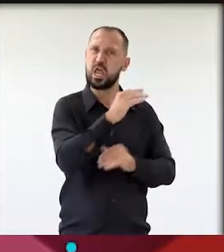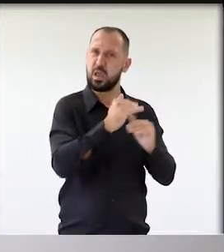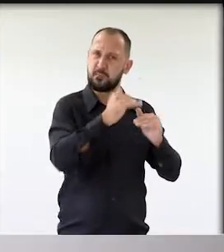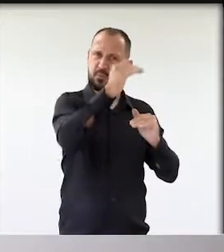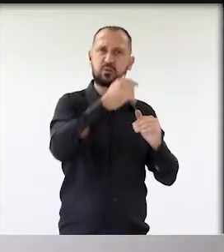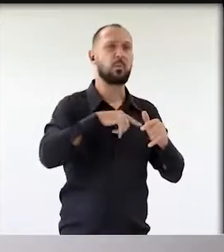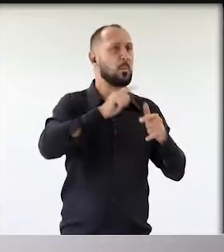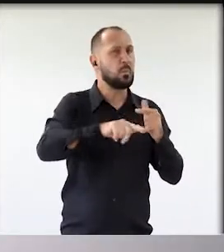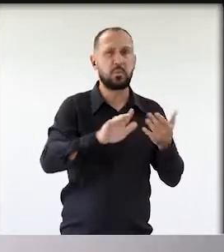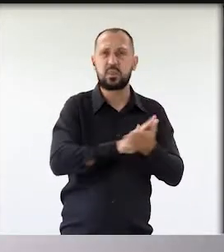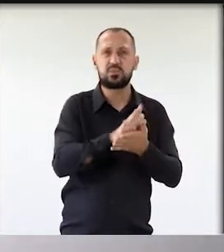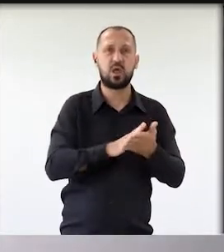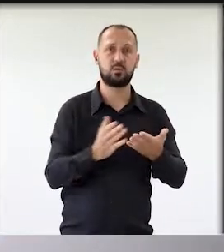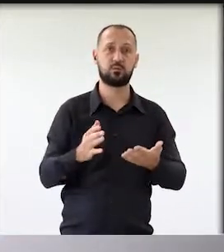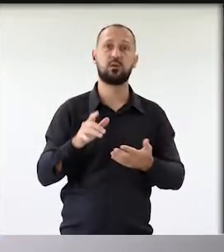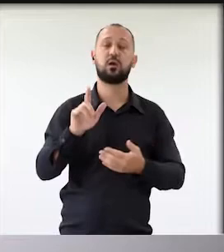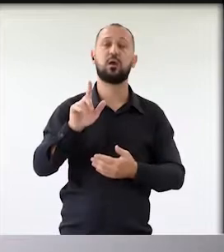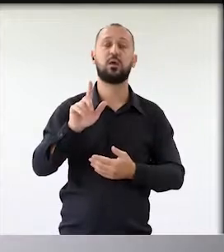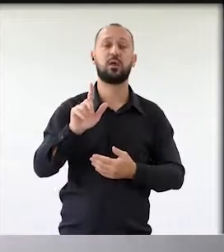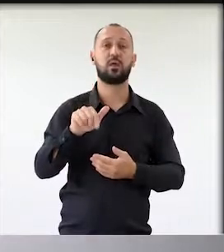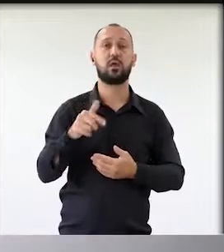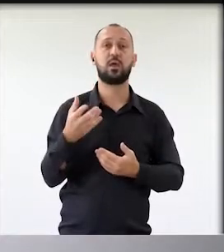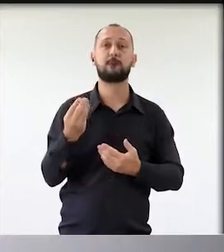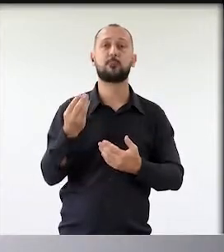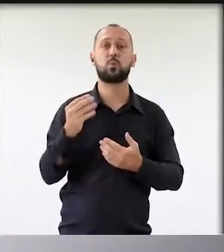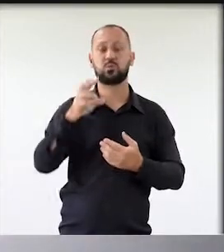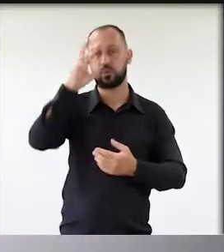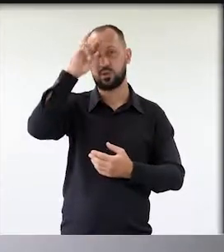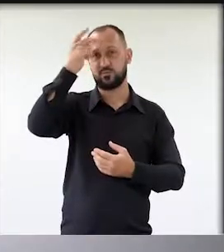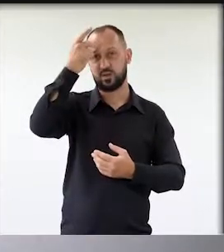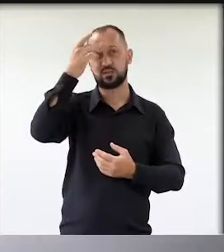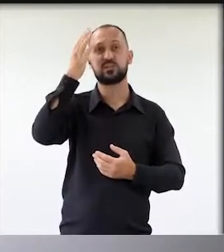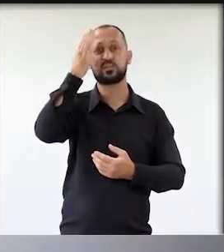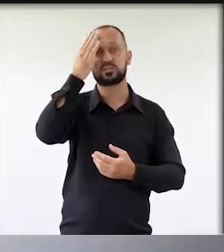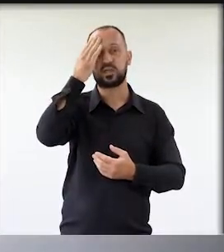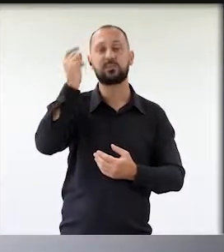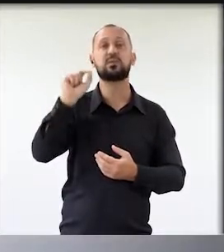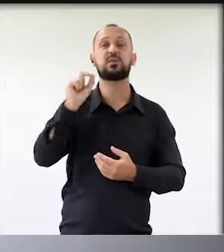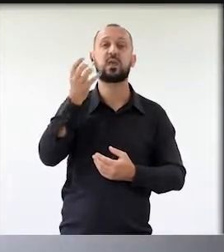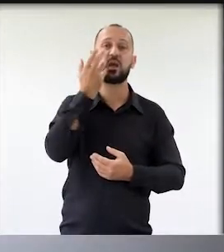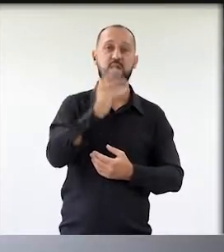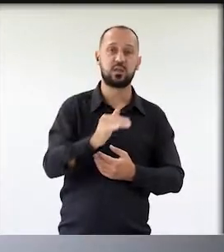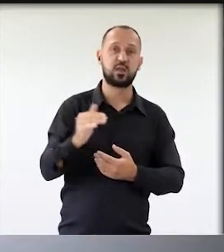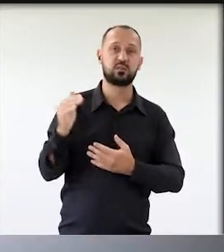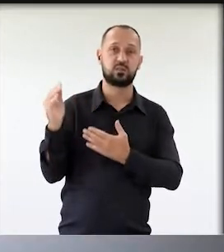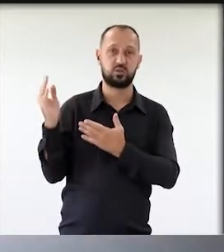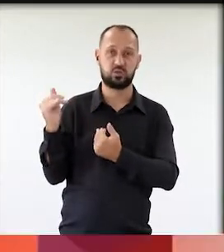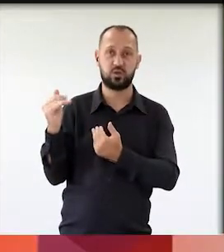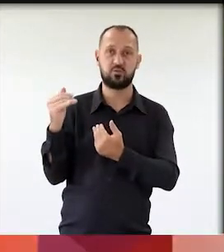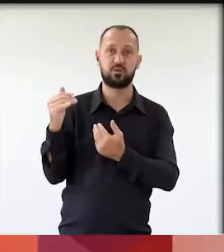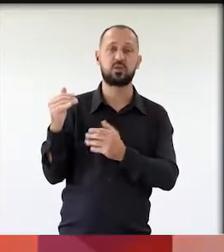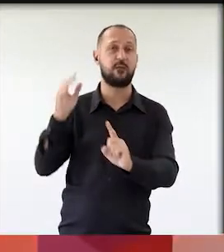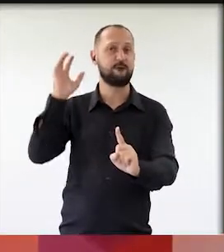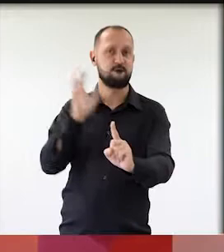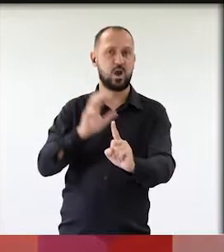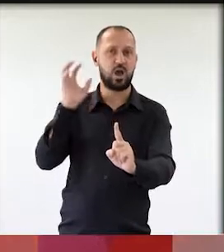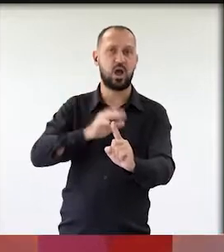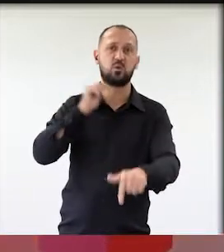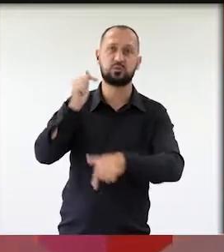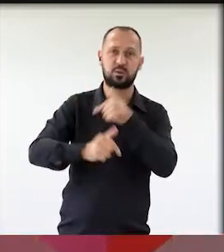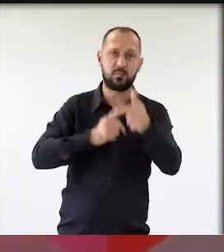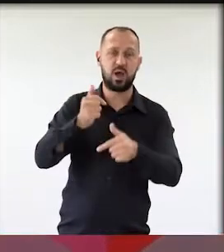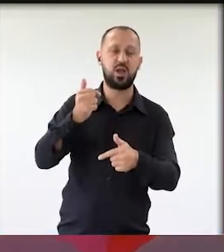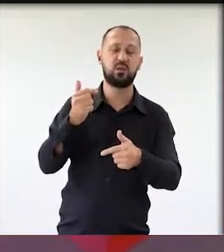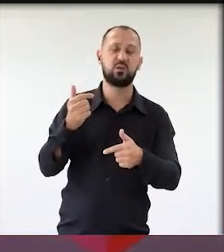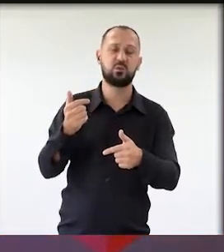ela tem problemas, enfim, isso é uma coisa muito, muito equivocada. Nós sabemos que as crianças e adolescentes que são submetidos